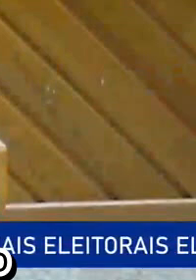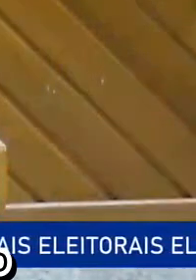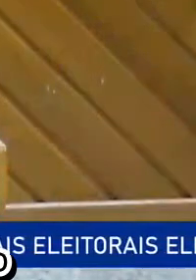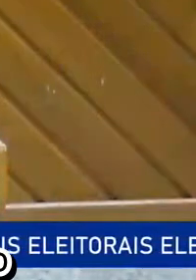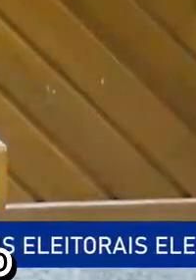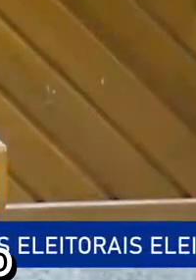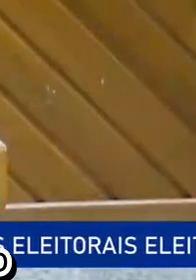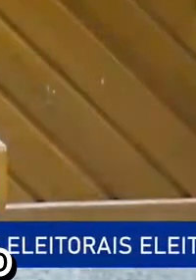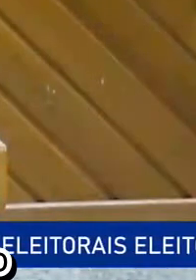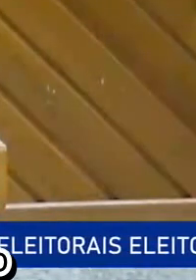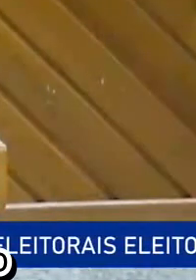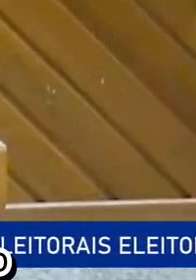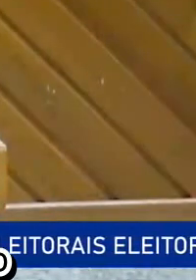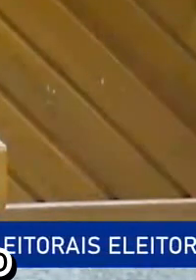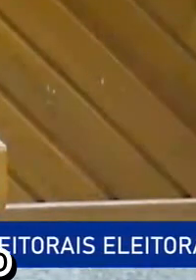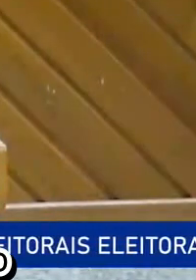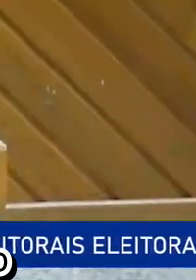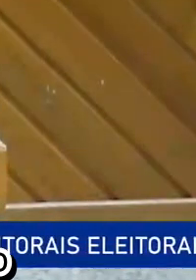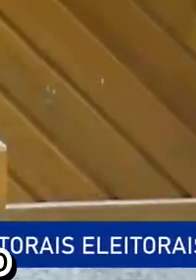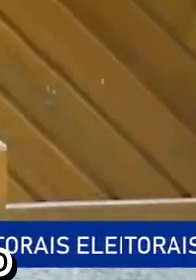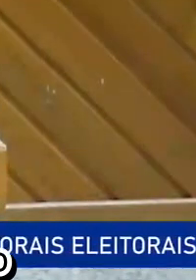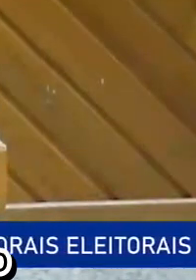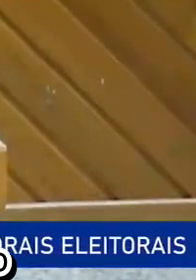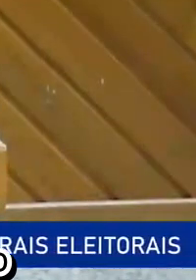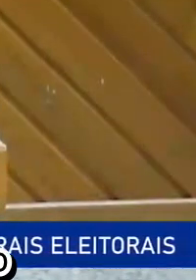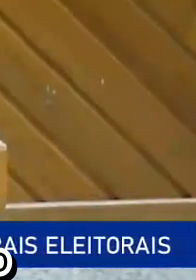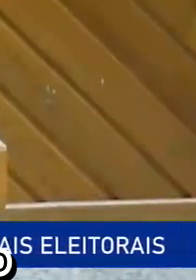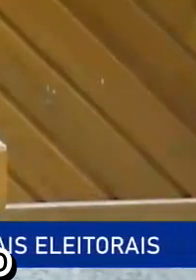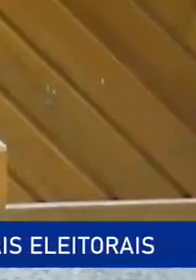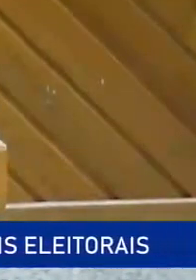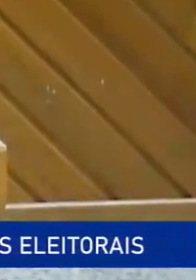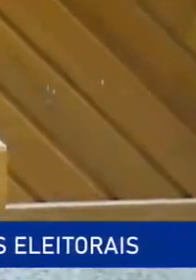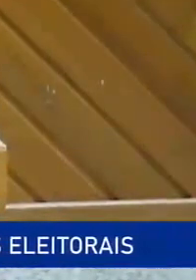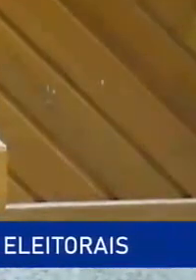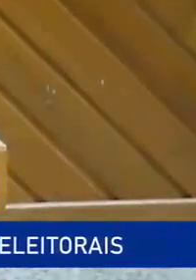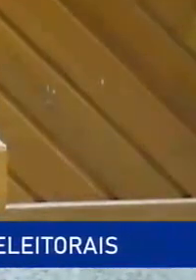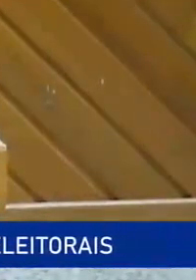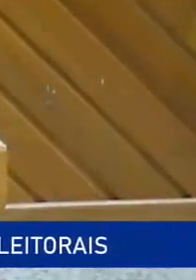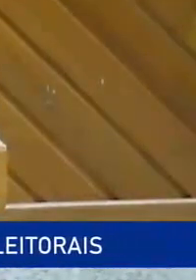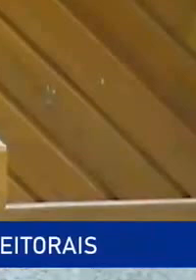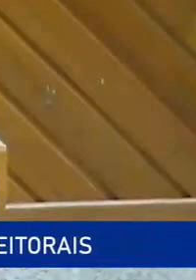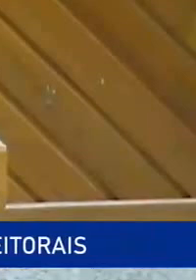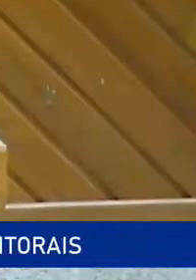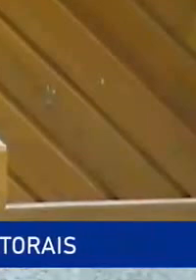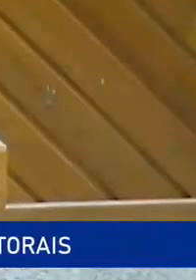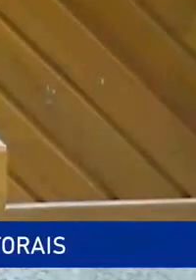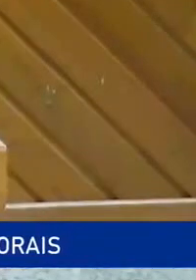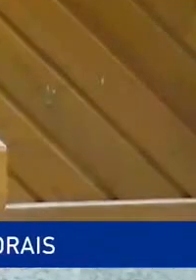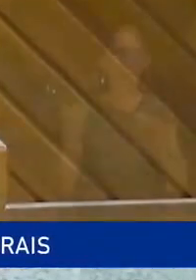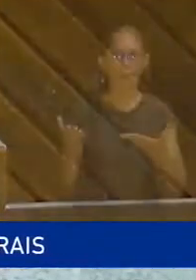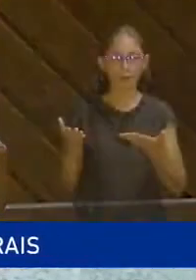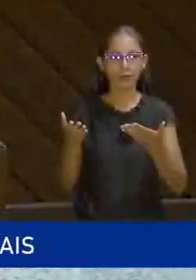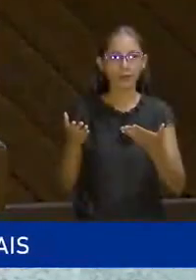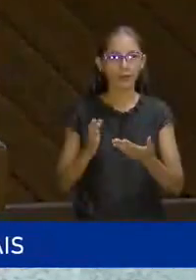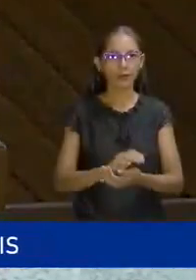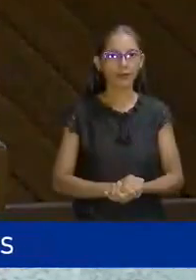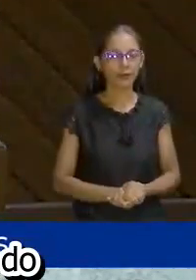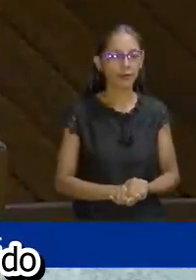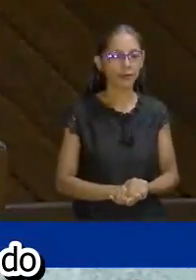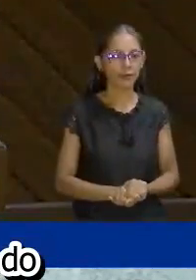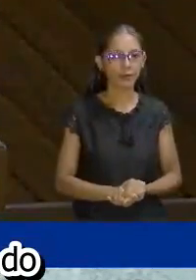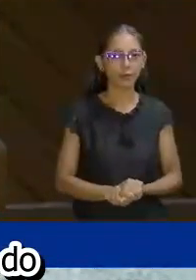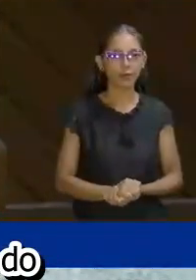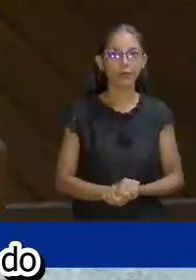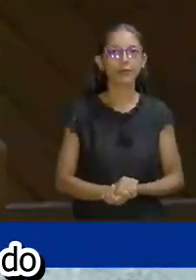pelo canal do TRE Amapá no YouTube. Sejam muito bem-vindos ao 85º Encontro do